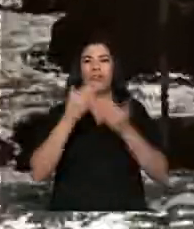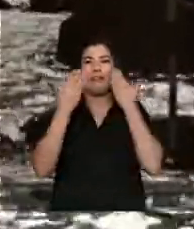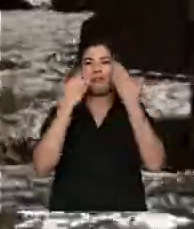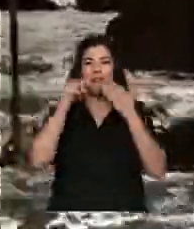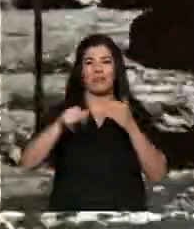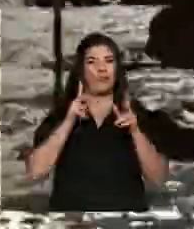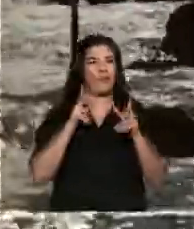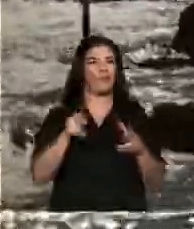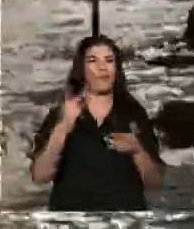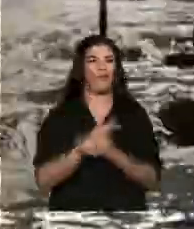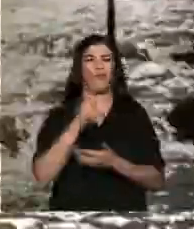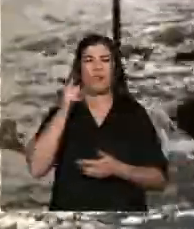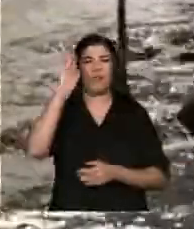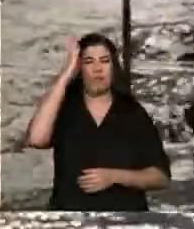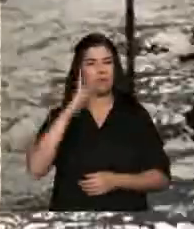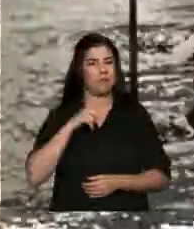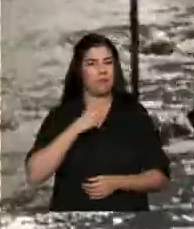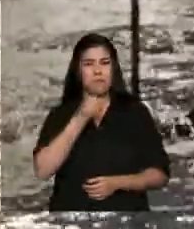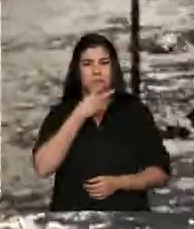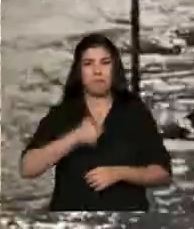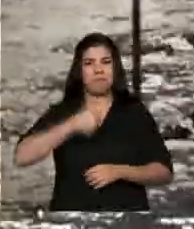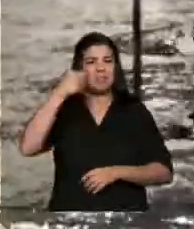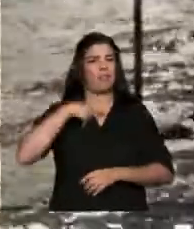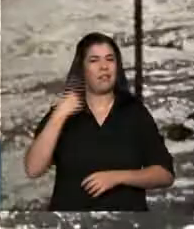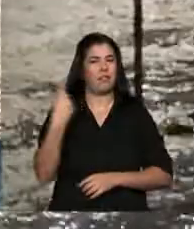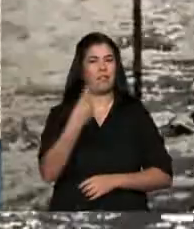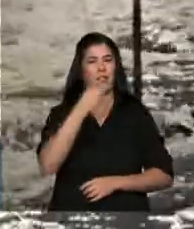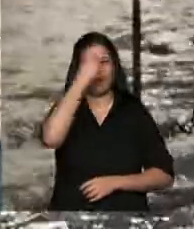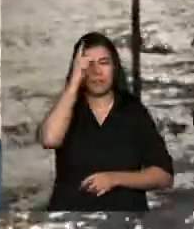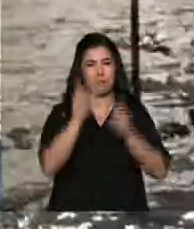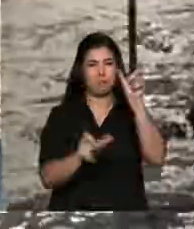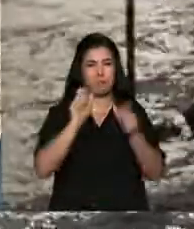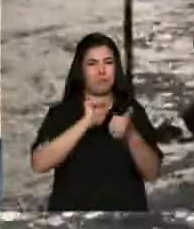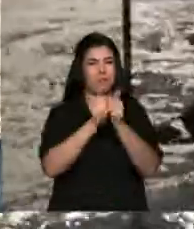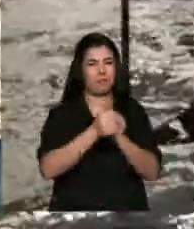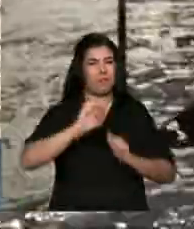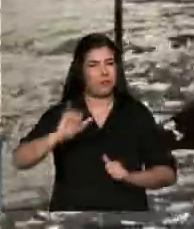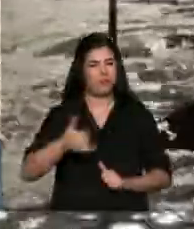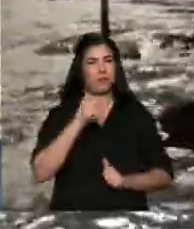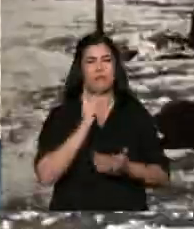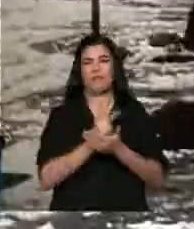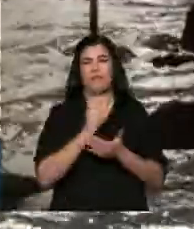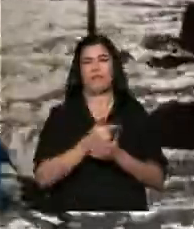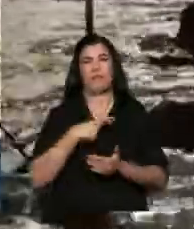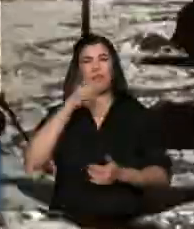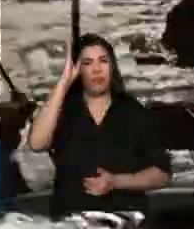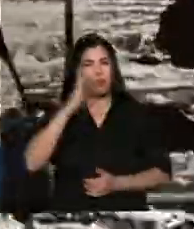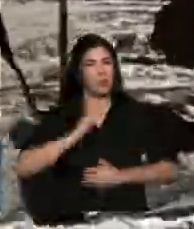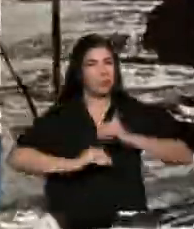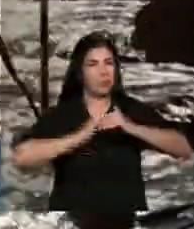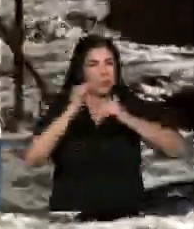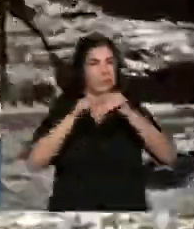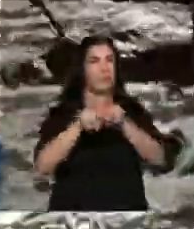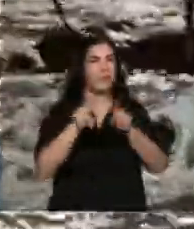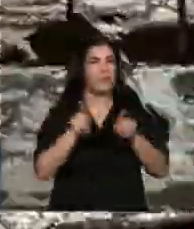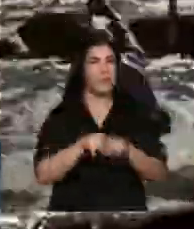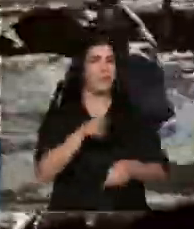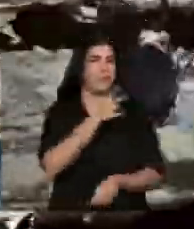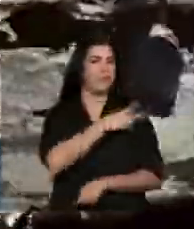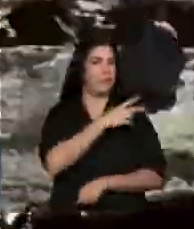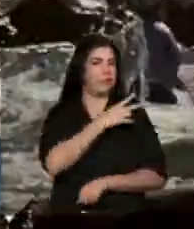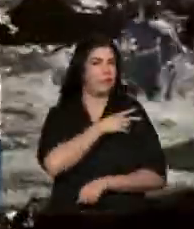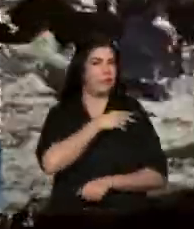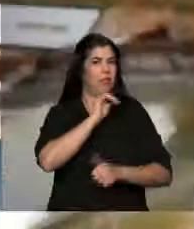Brasil. E eu tenho certeza que cada atleta tenta aproveitar isso ao máximo. Com certeza o Brasil desenvolveu muito também no nível técnico